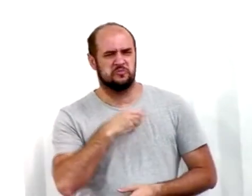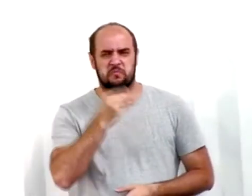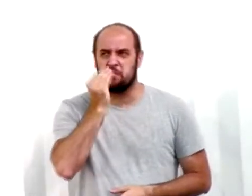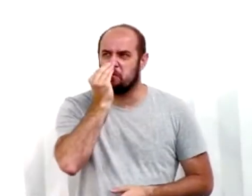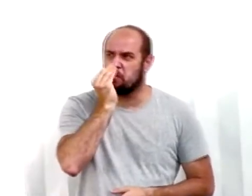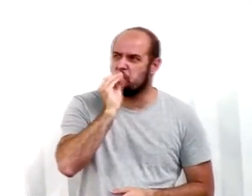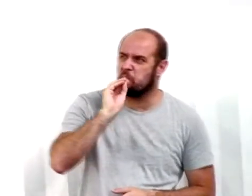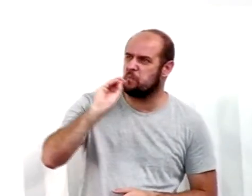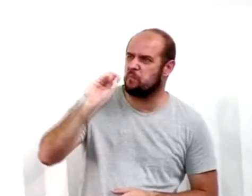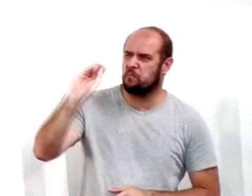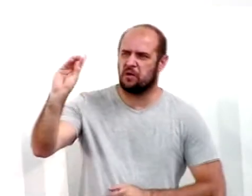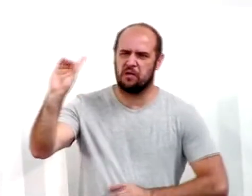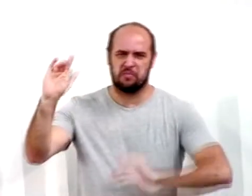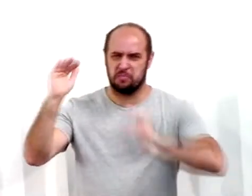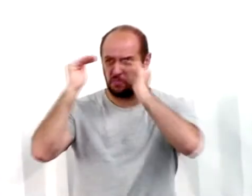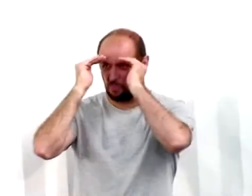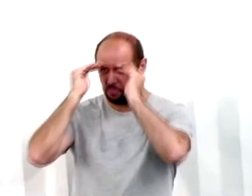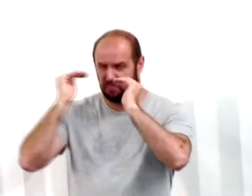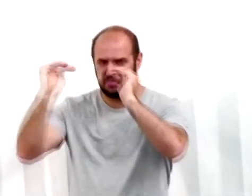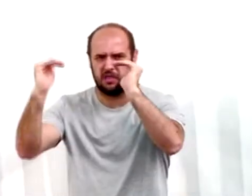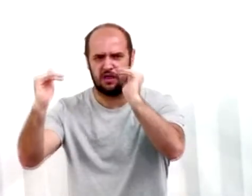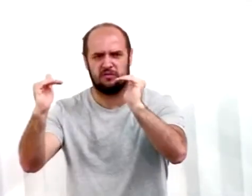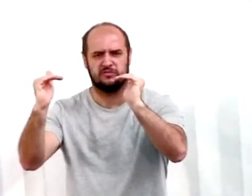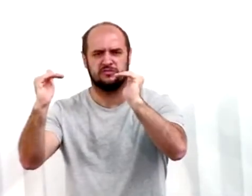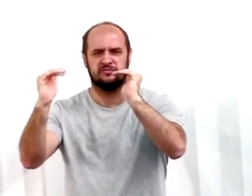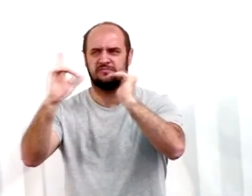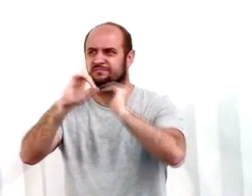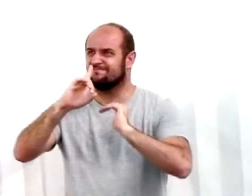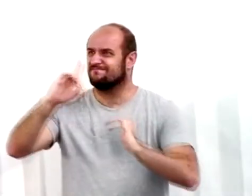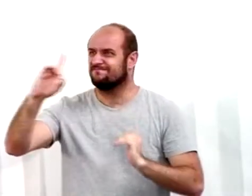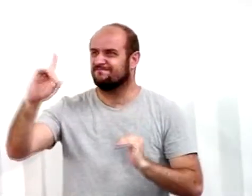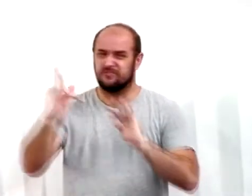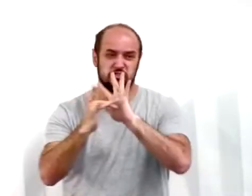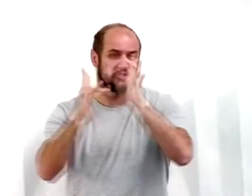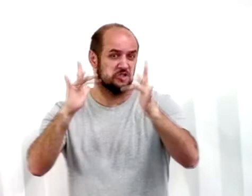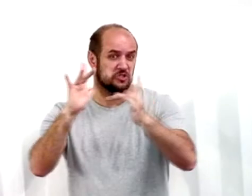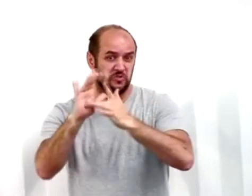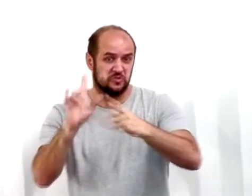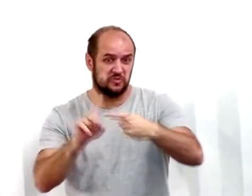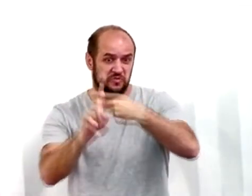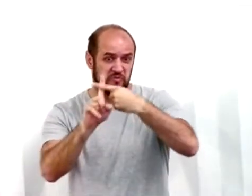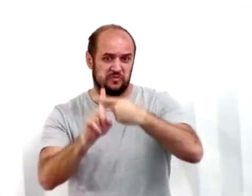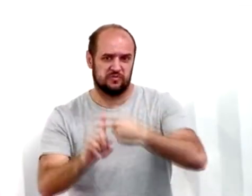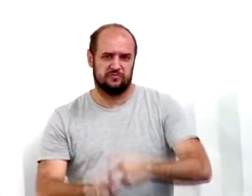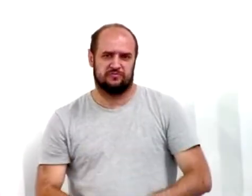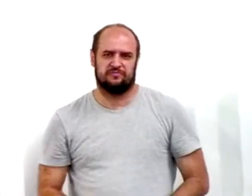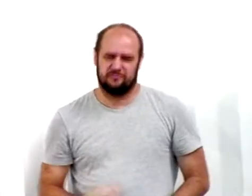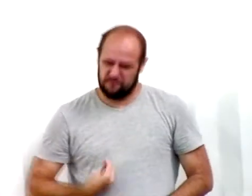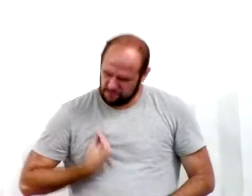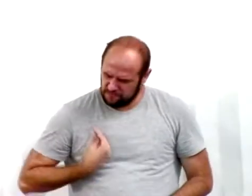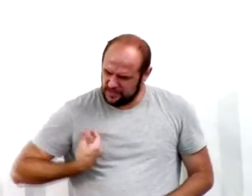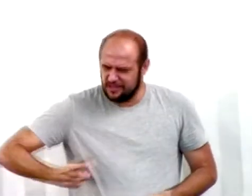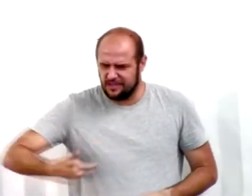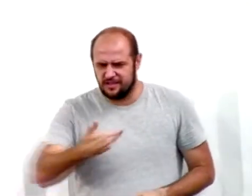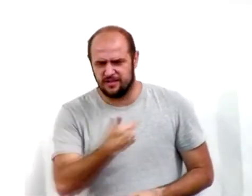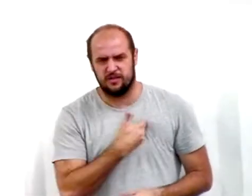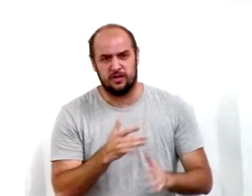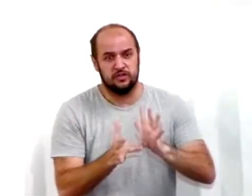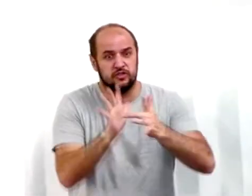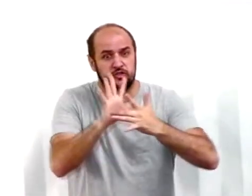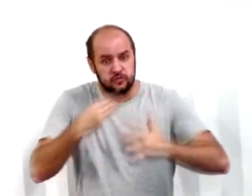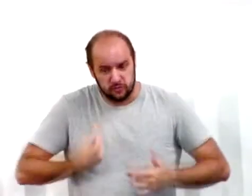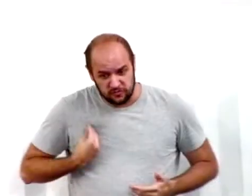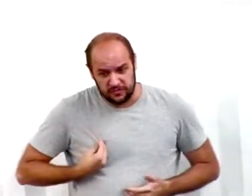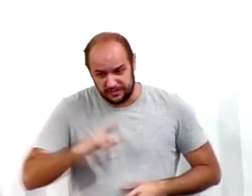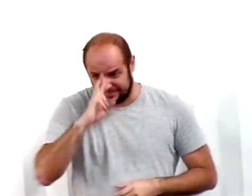rejeitando a supremacia e a suficiência de Cristo em nossas vidas. Se Cristo é o Senhor da